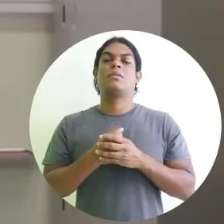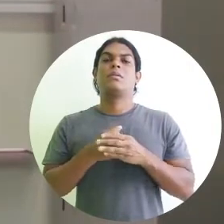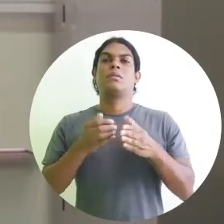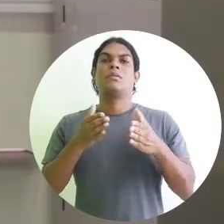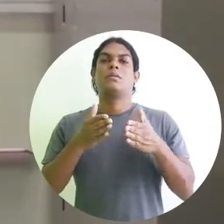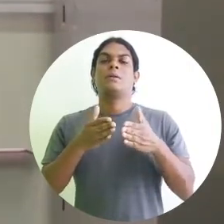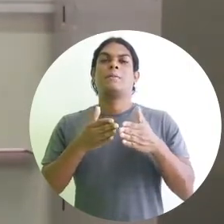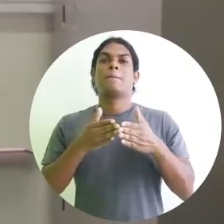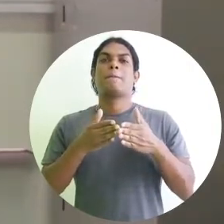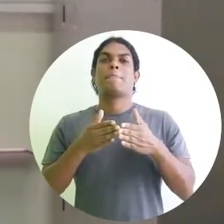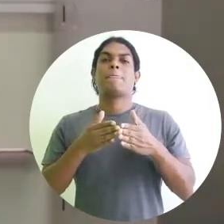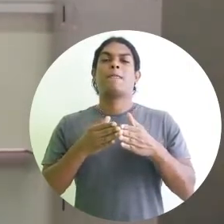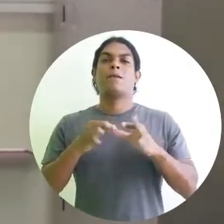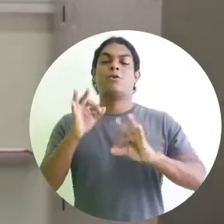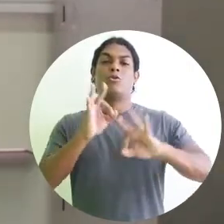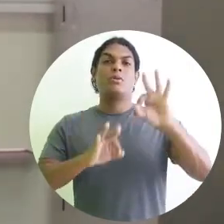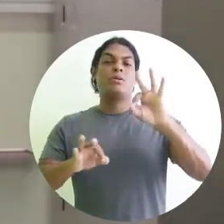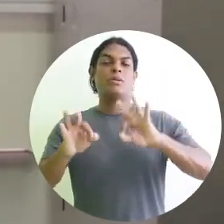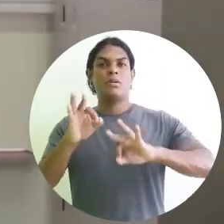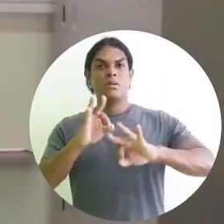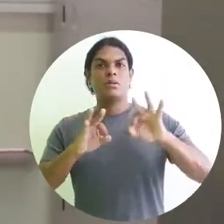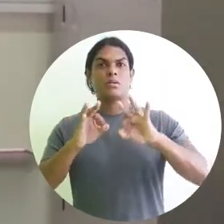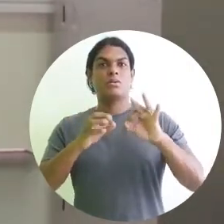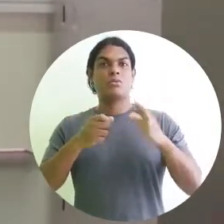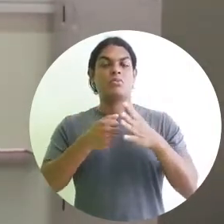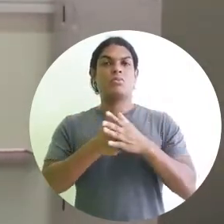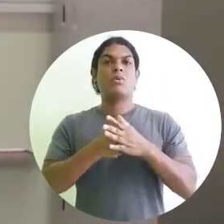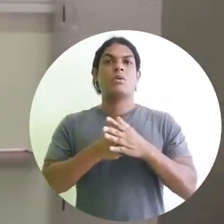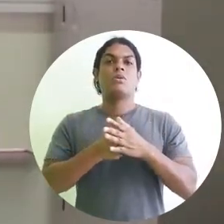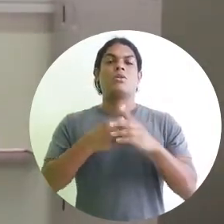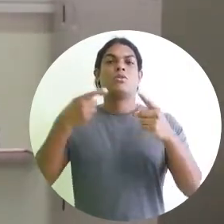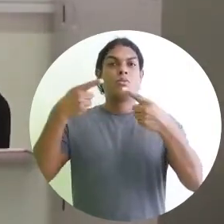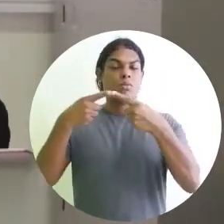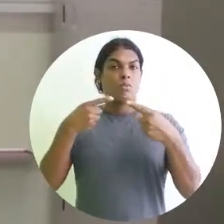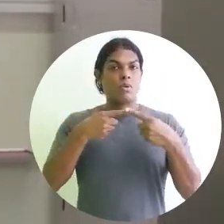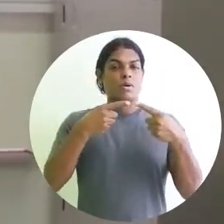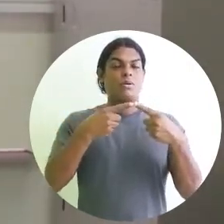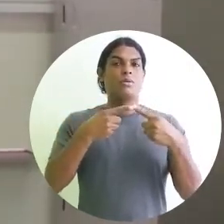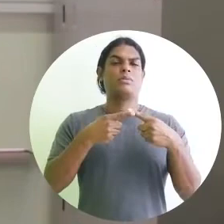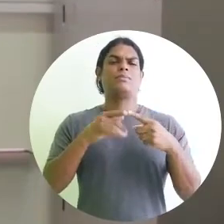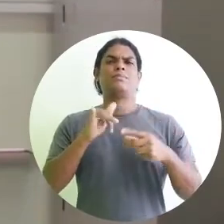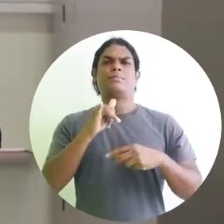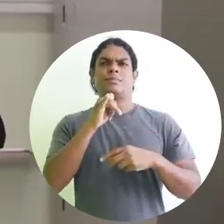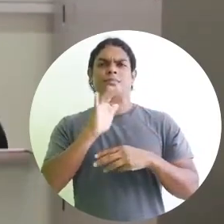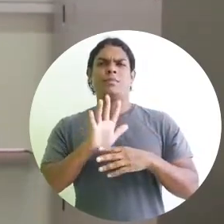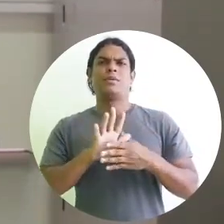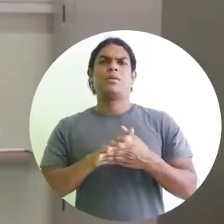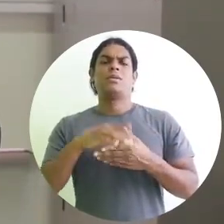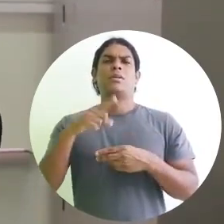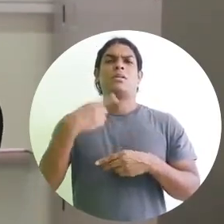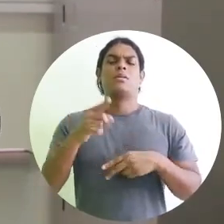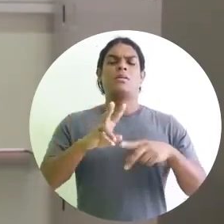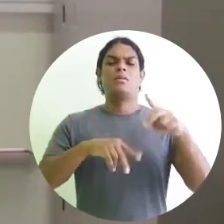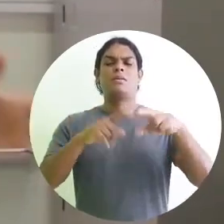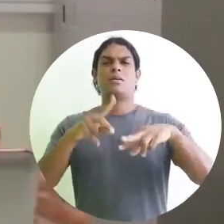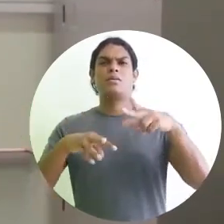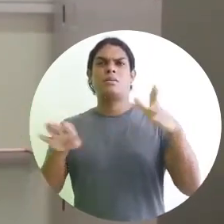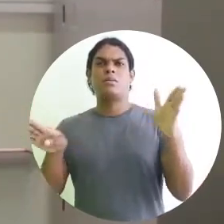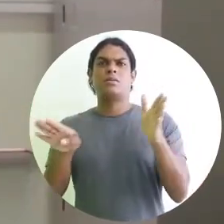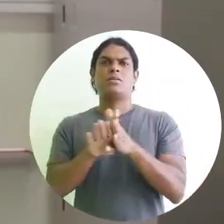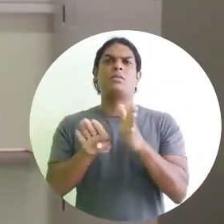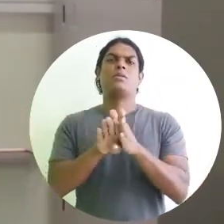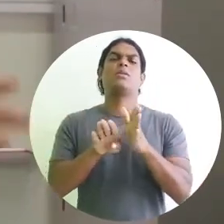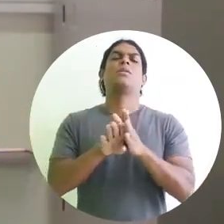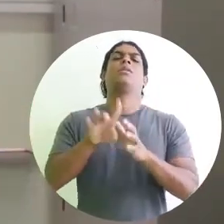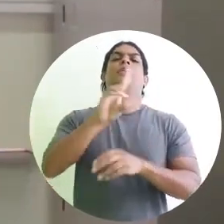no processo de negociação. Então, ele define lá que quando a mercadoria chegar, se chegar no peso, dentro do